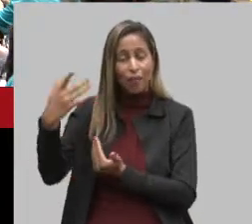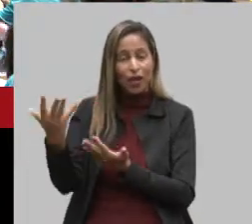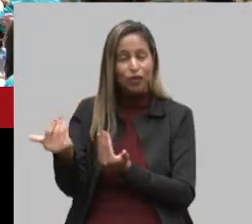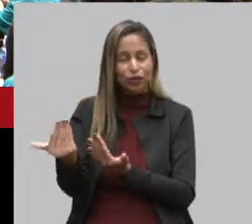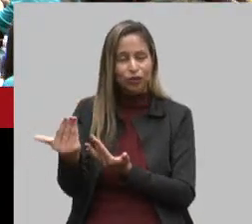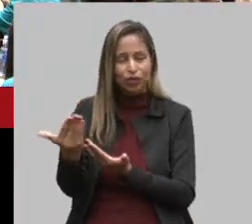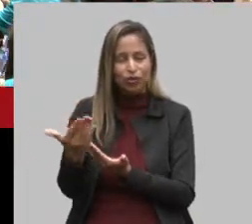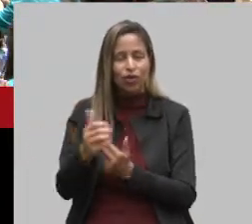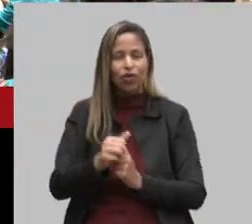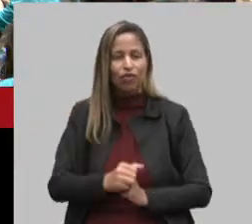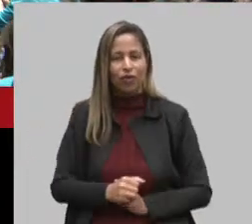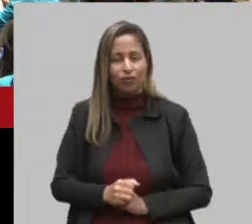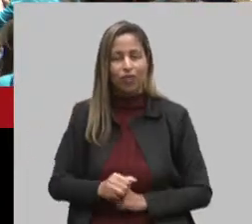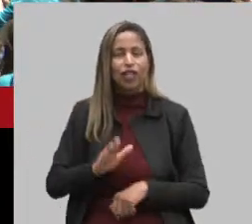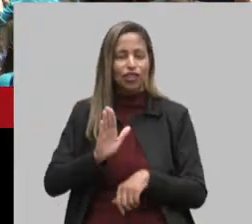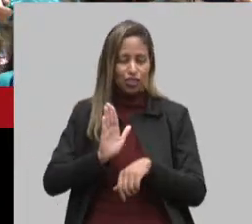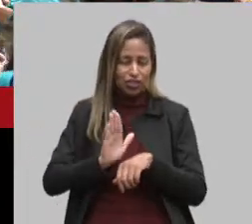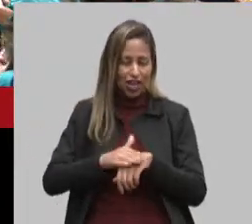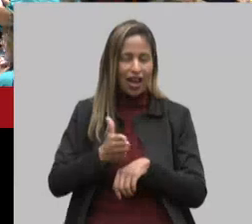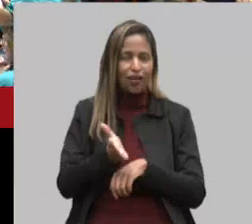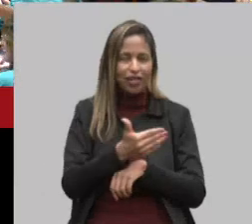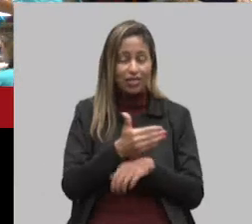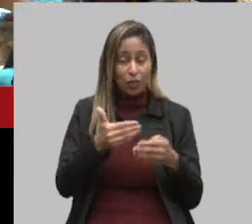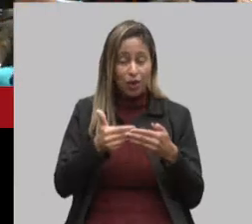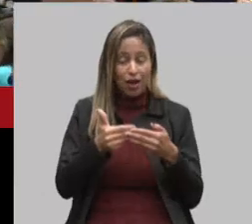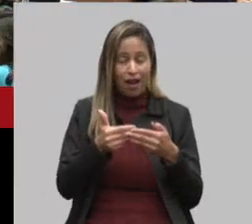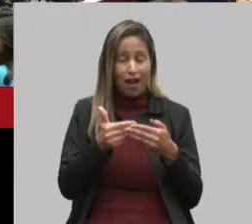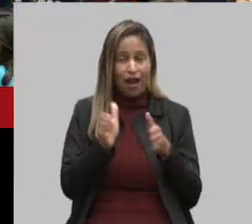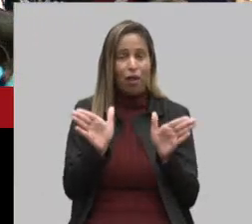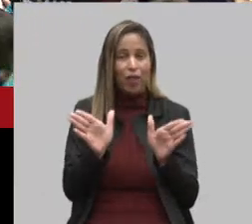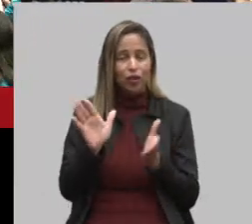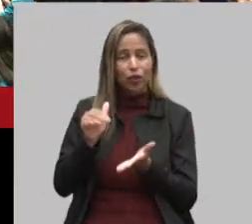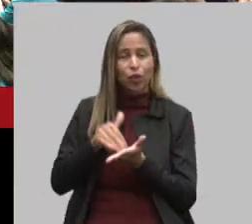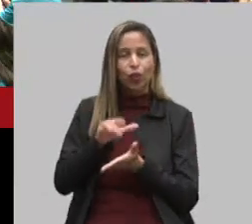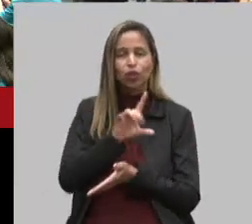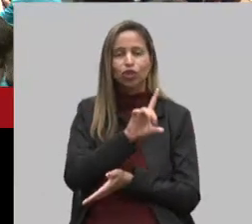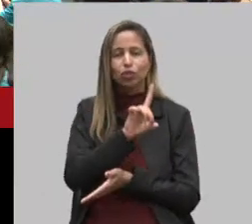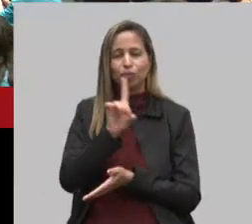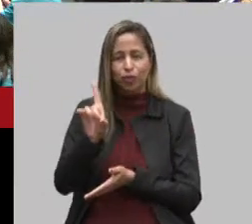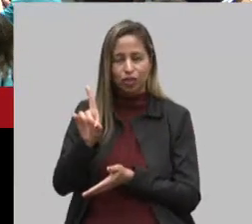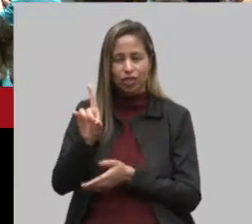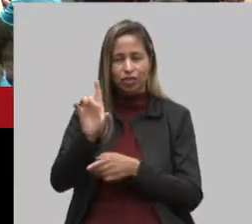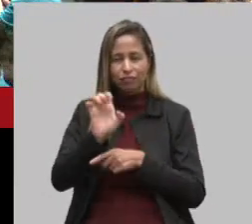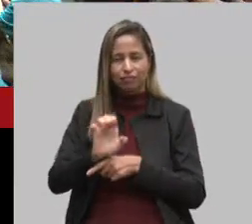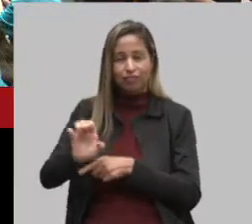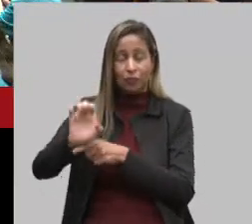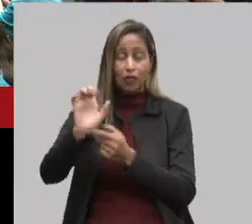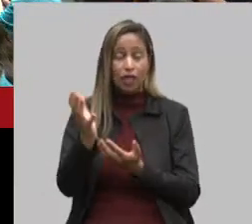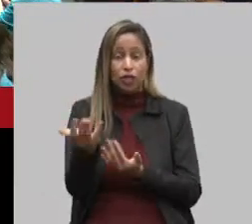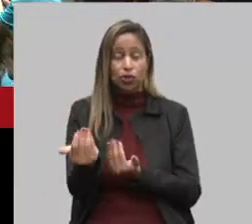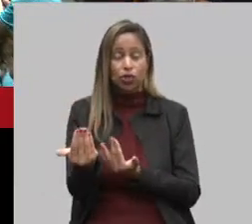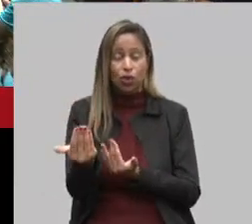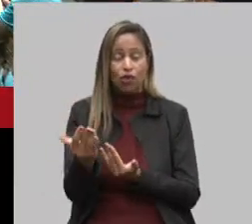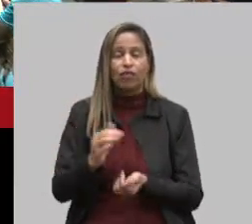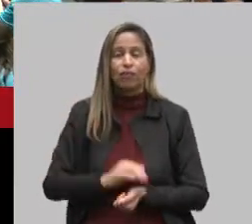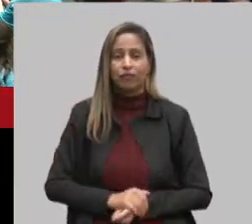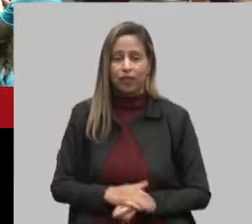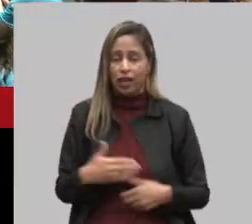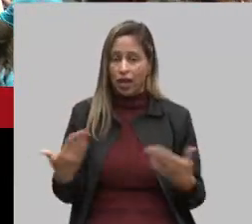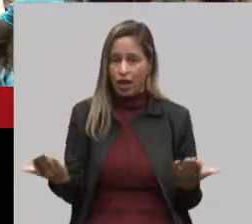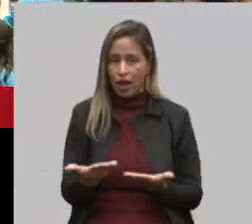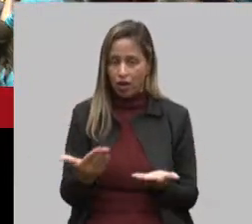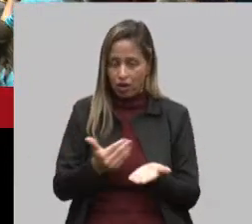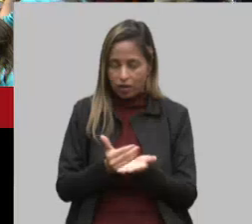acompanhamos mais cedo agora a pouco a abertura desse último dia de etapa Estadual do Parlamento jovem e agora então